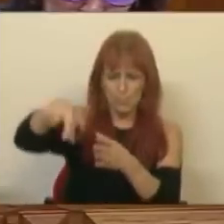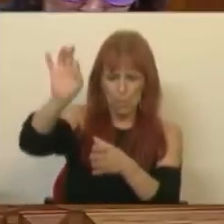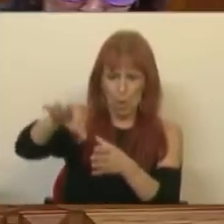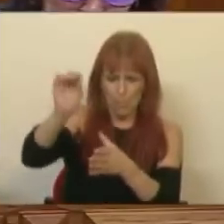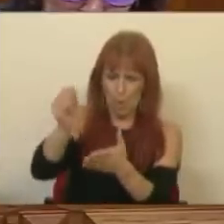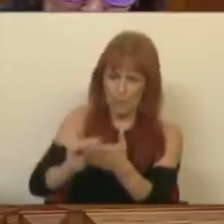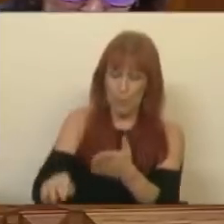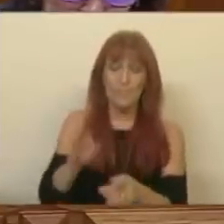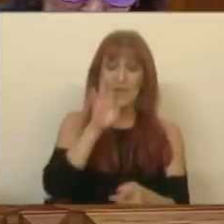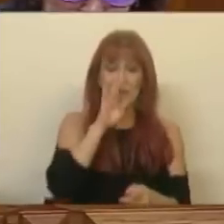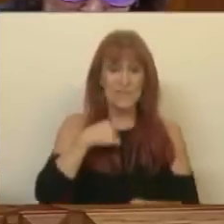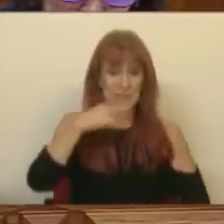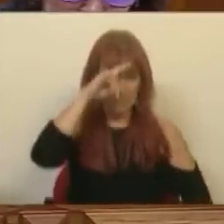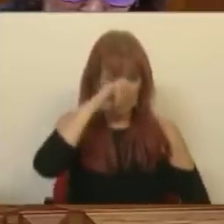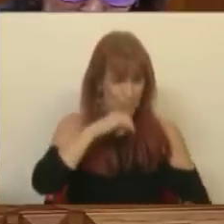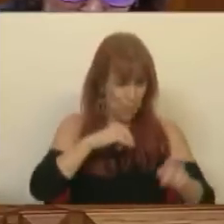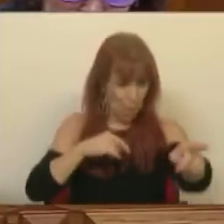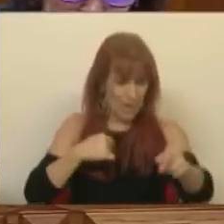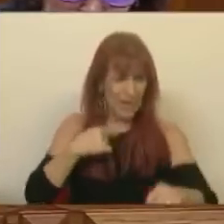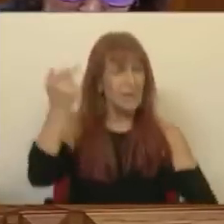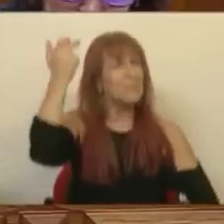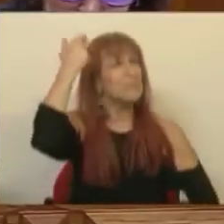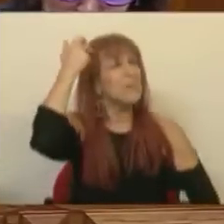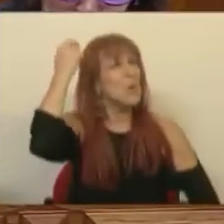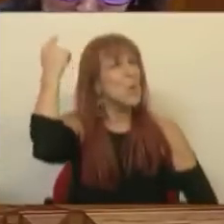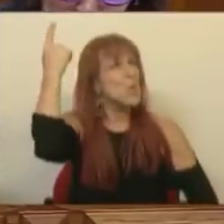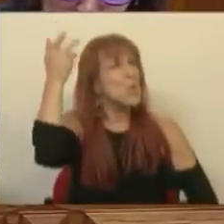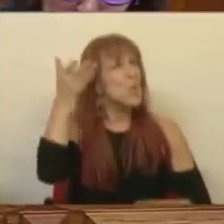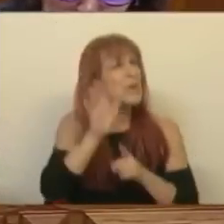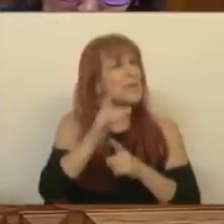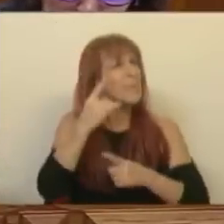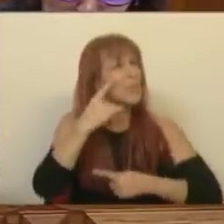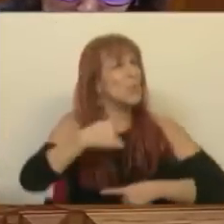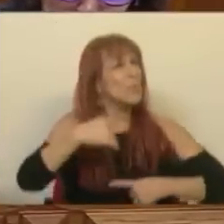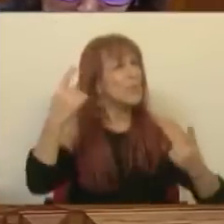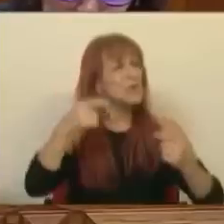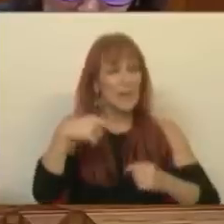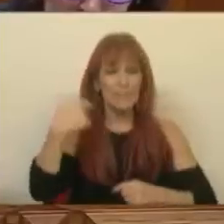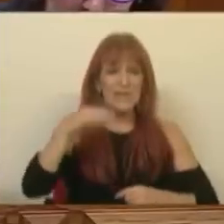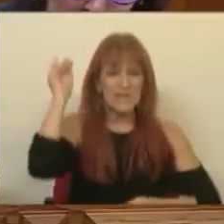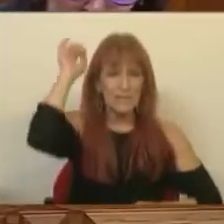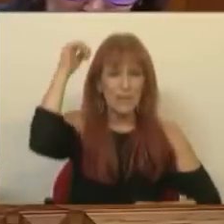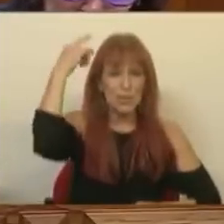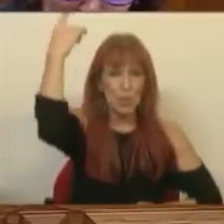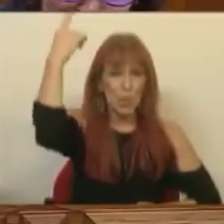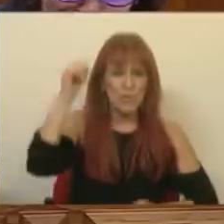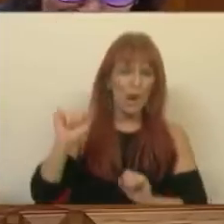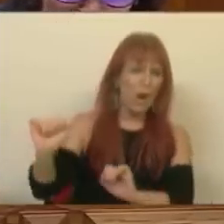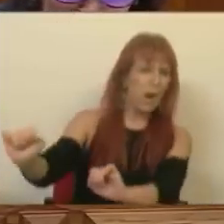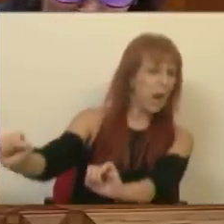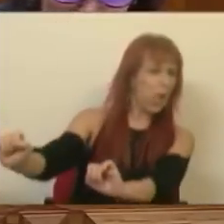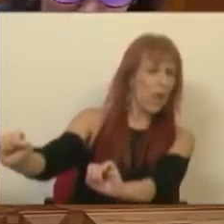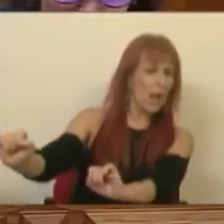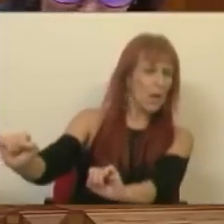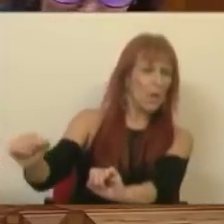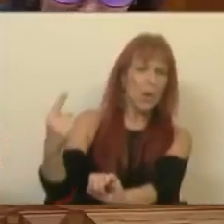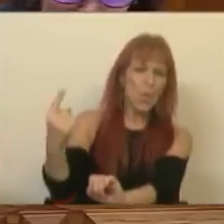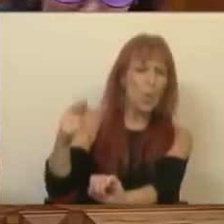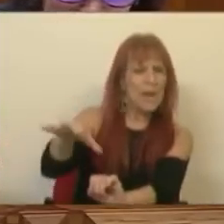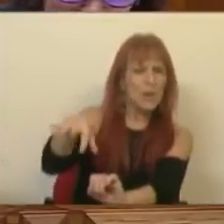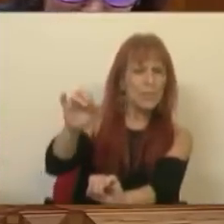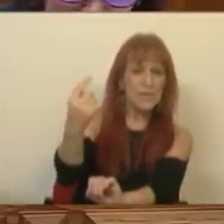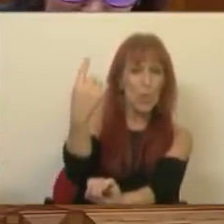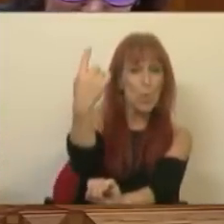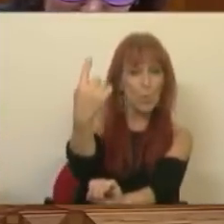se puxar pela memória eu até morrerá pelo menos um caso público onde um presidente da república recusou uma determinada